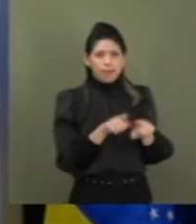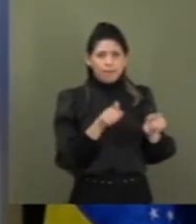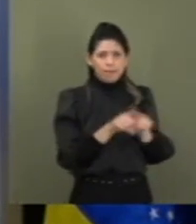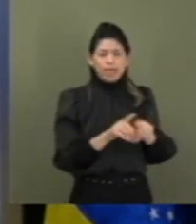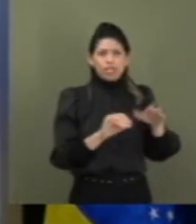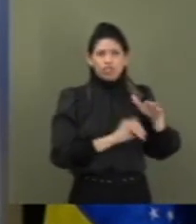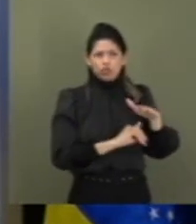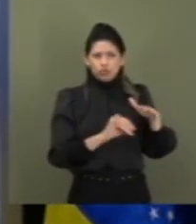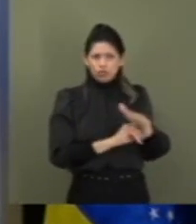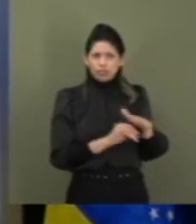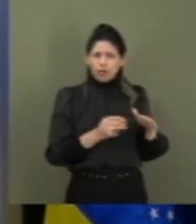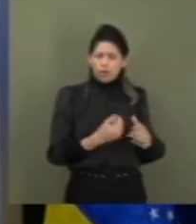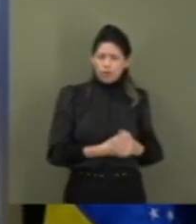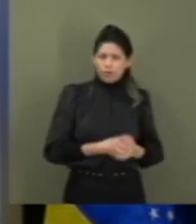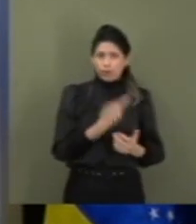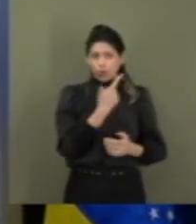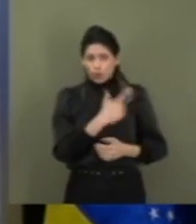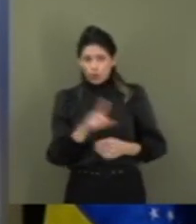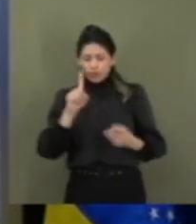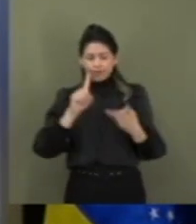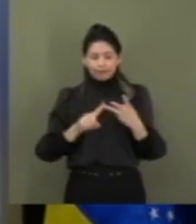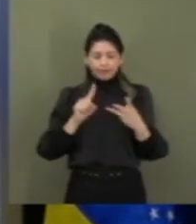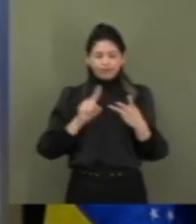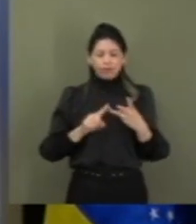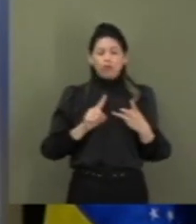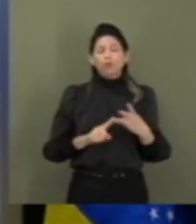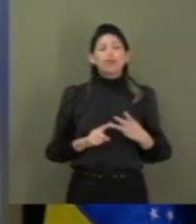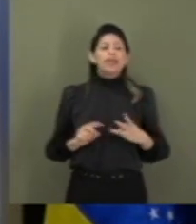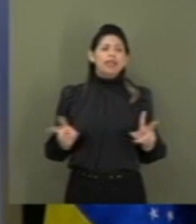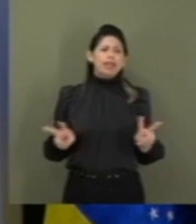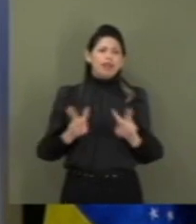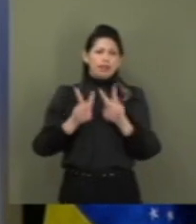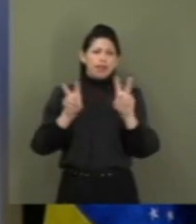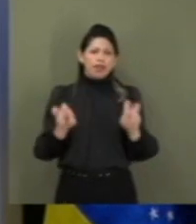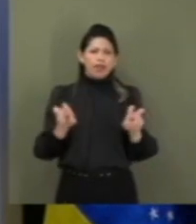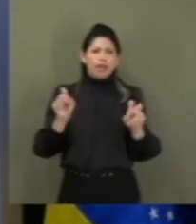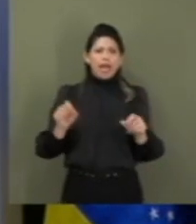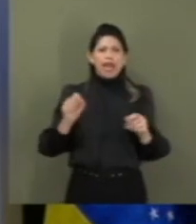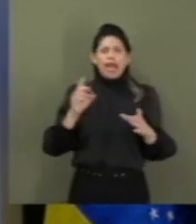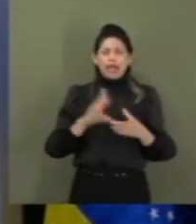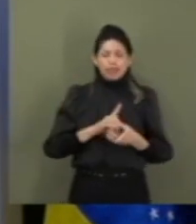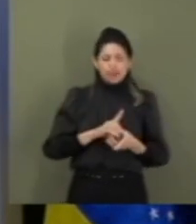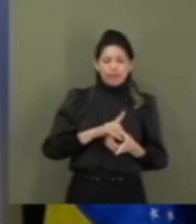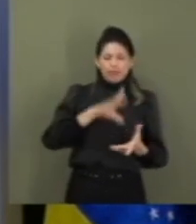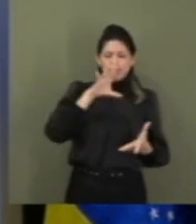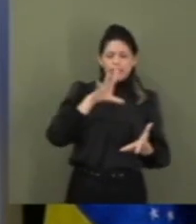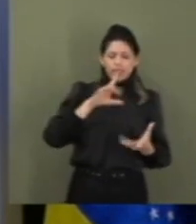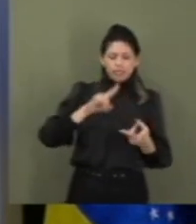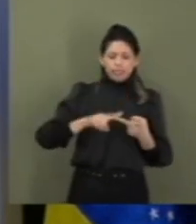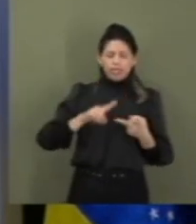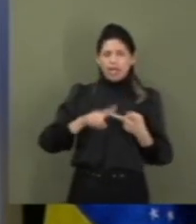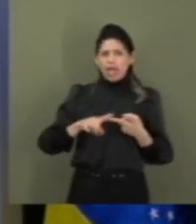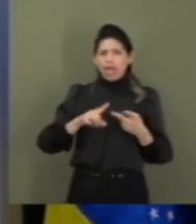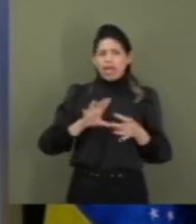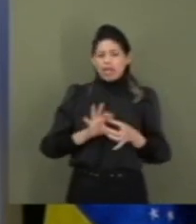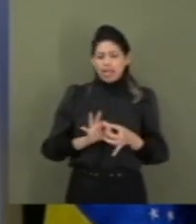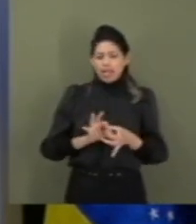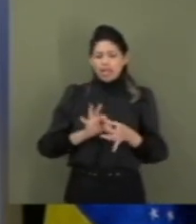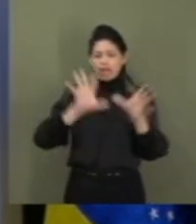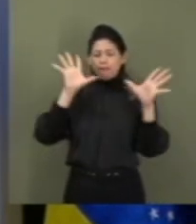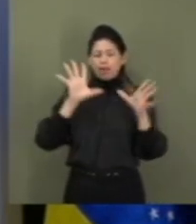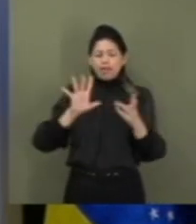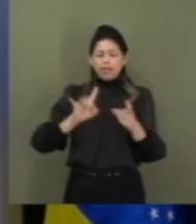aspas. Abro mais uma. A democracia, a liberdade e o Estado de Direito